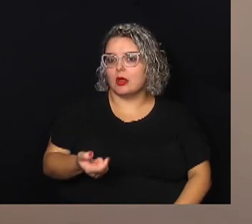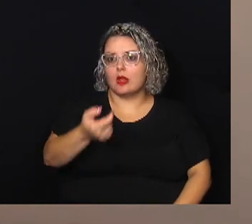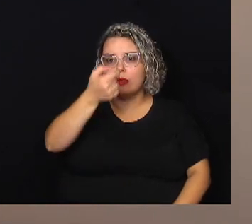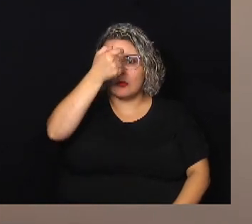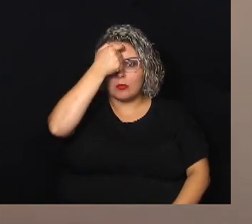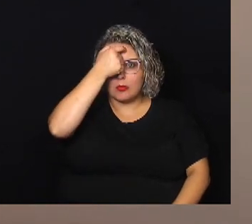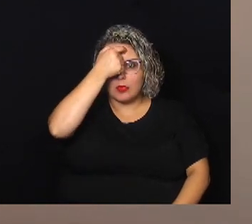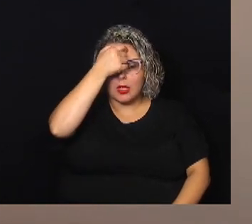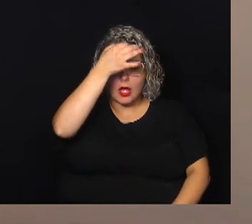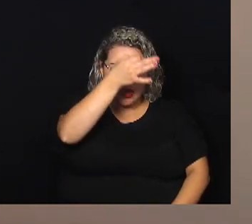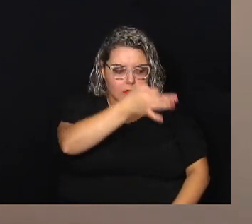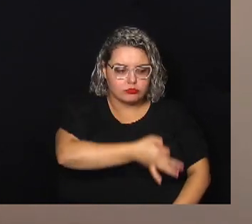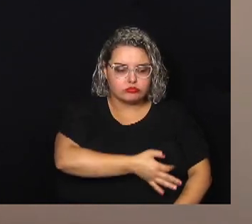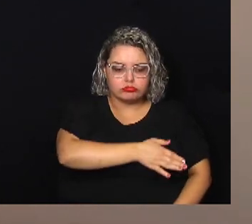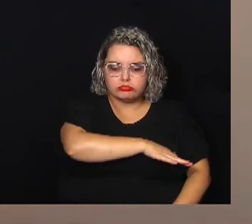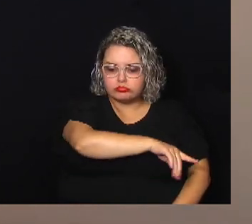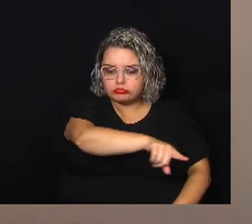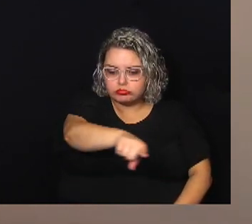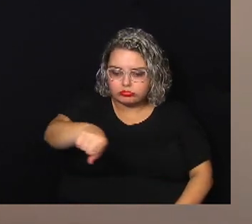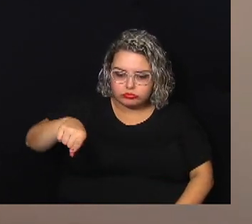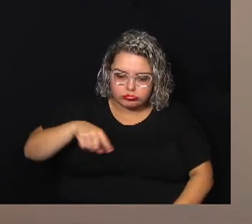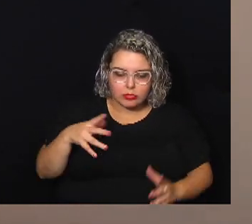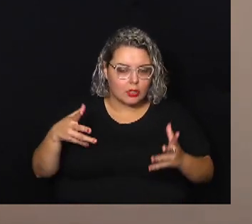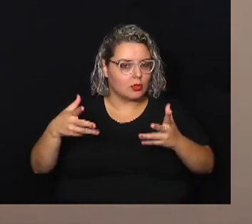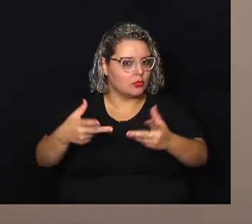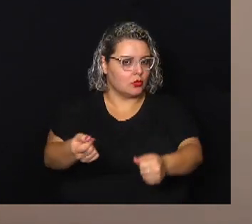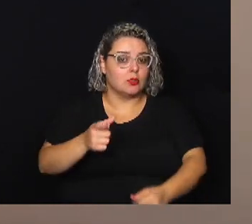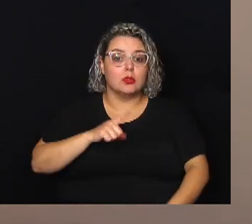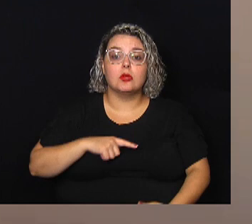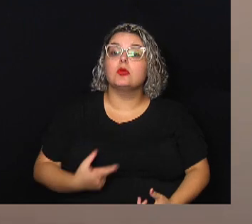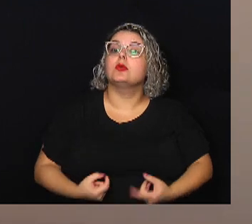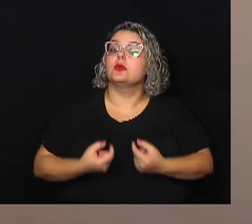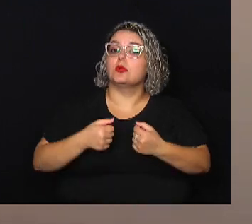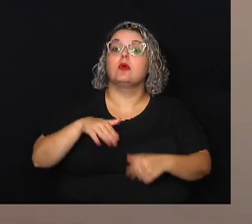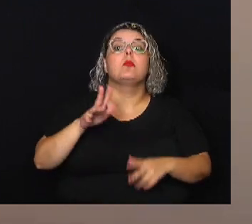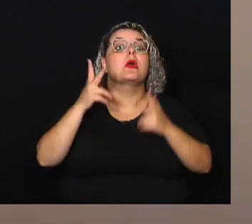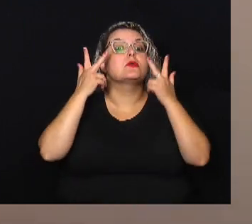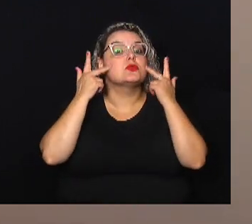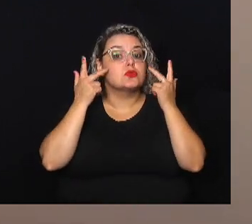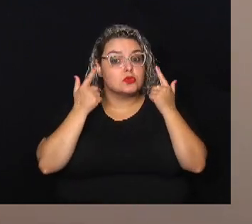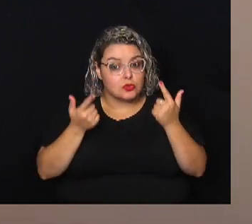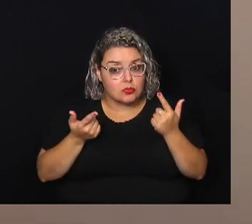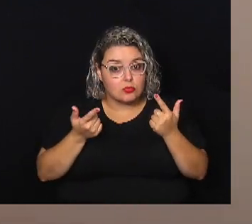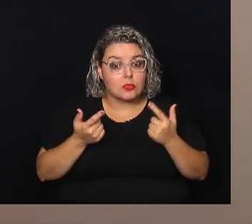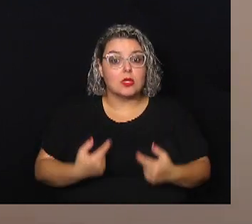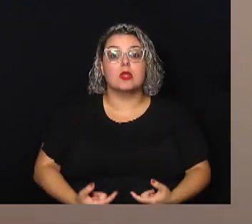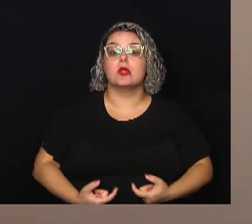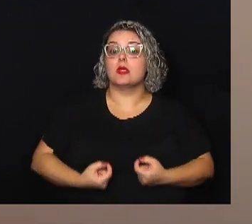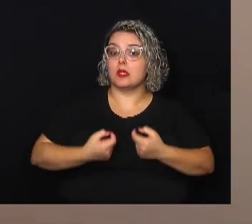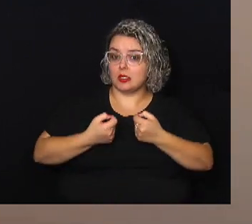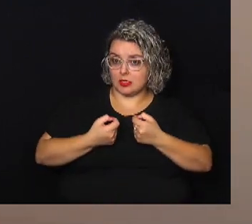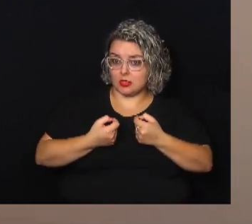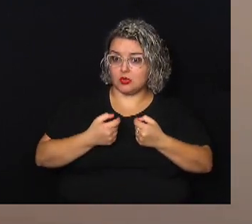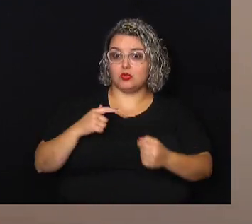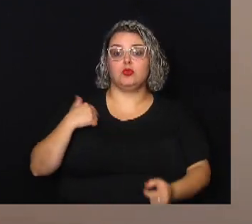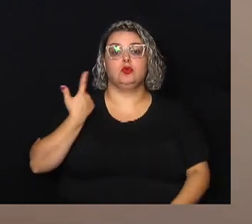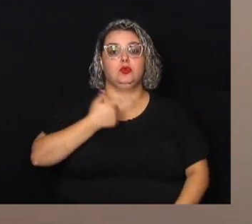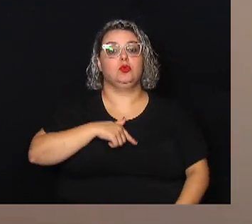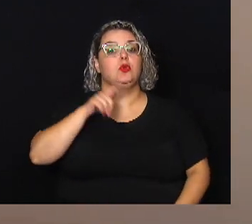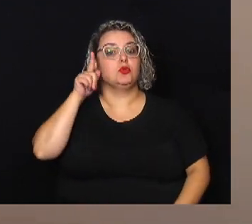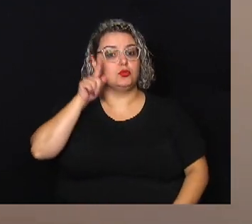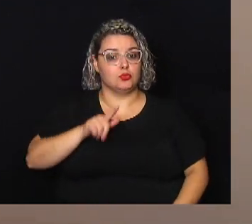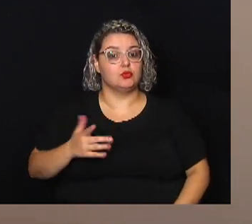conscientizar de que nós temos os tumores mais comuns e que esses tumores nós